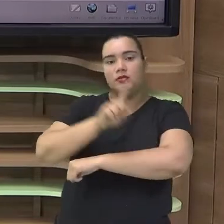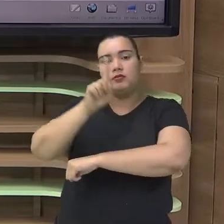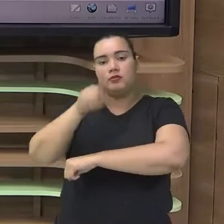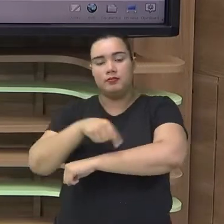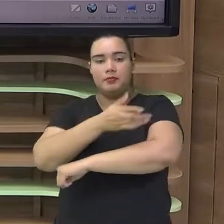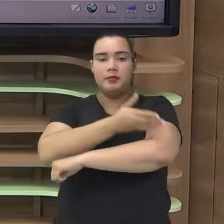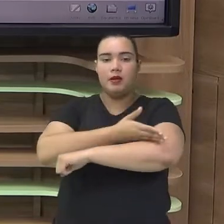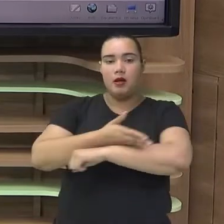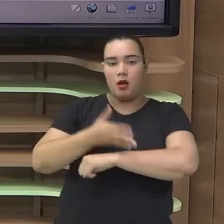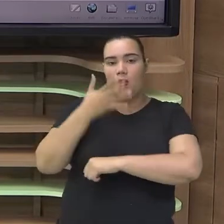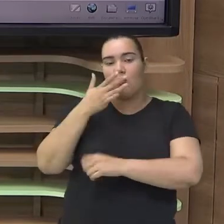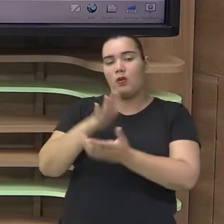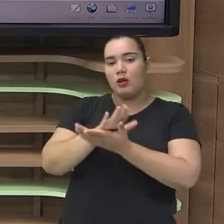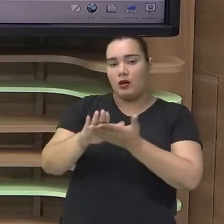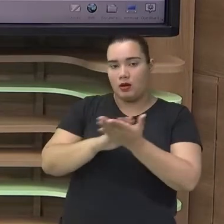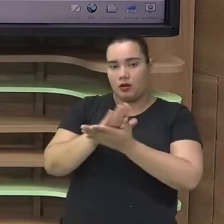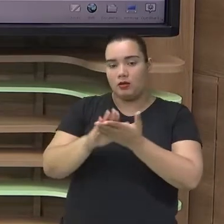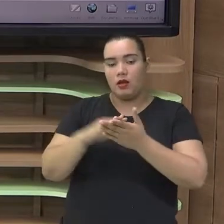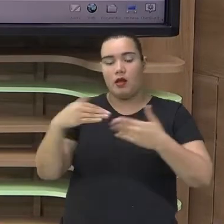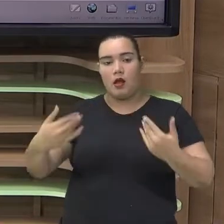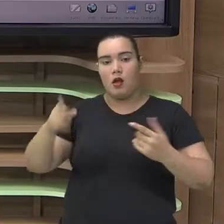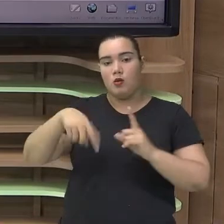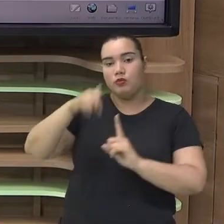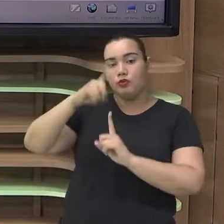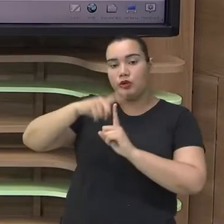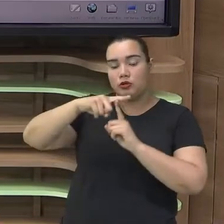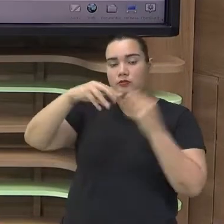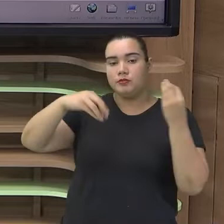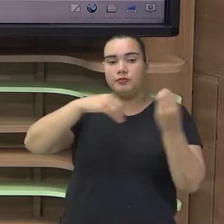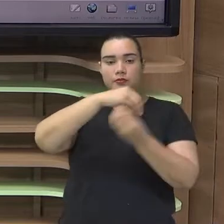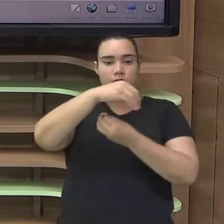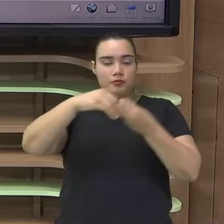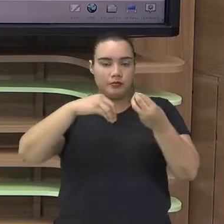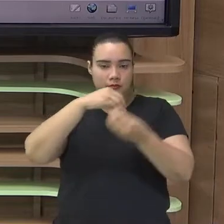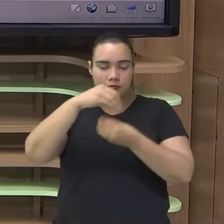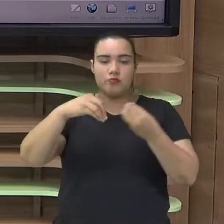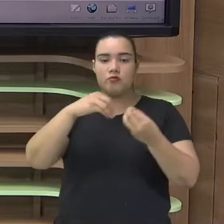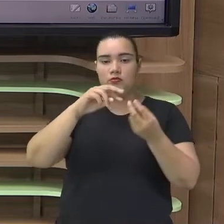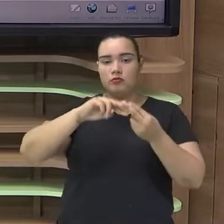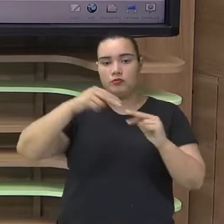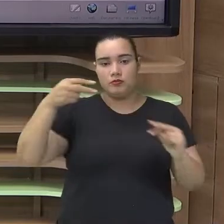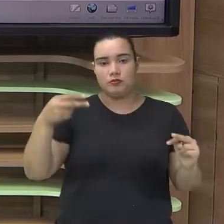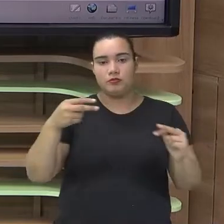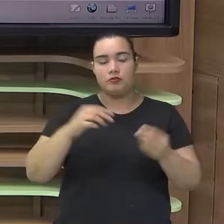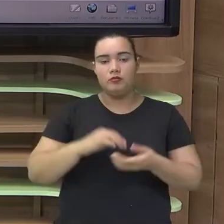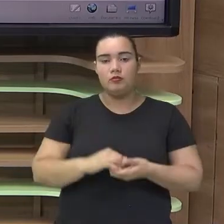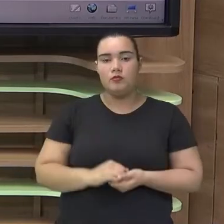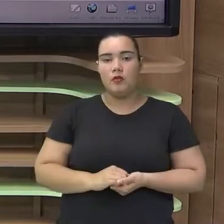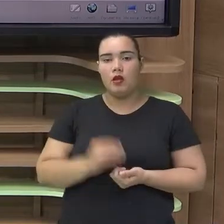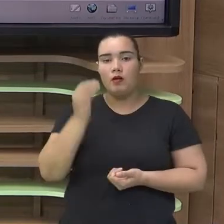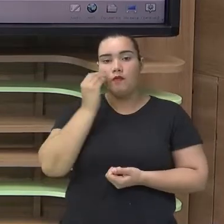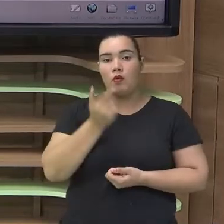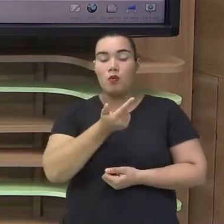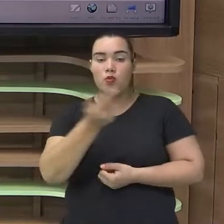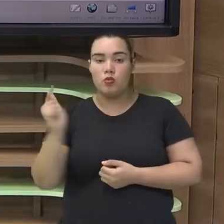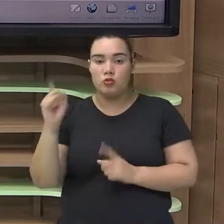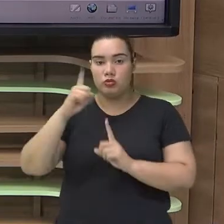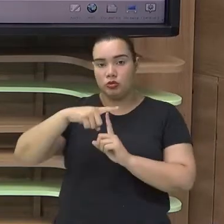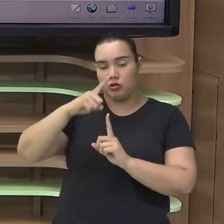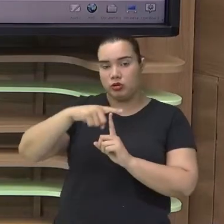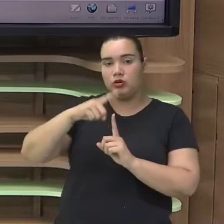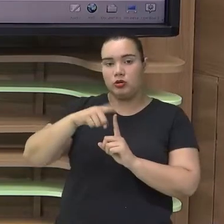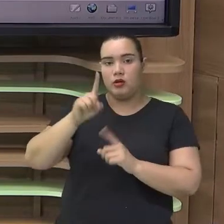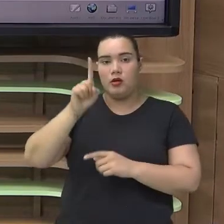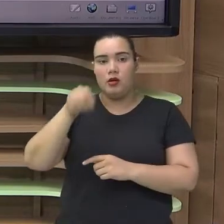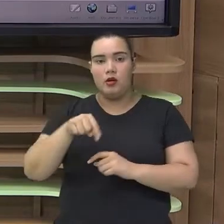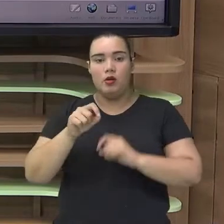ser branca. Esse é um tipo de interação gênica epistática. Vamos ver outro tipo de interação, que